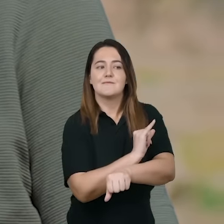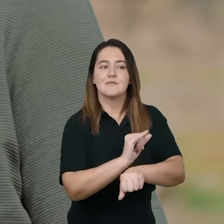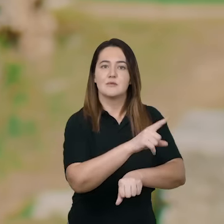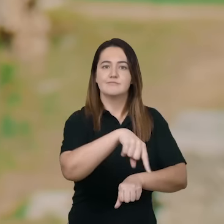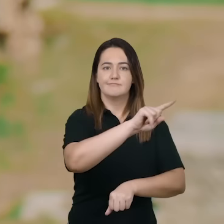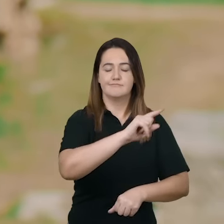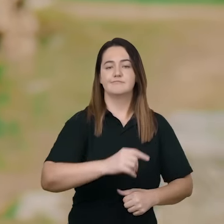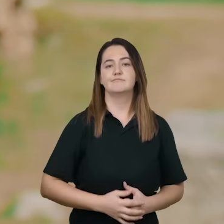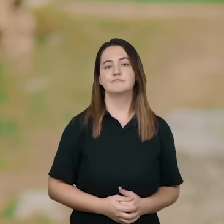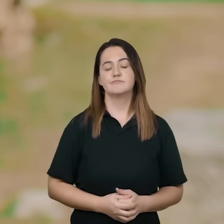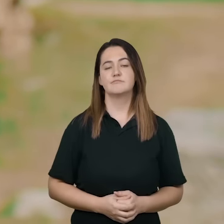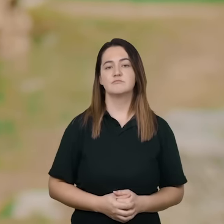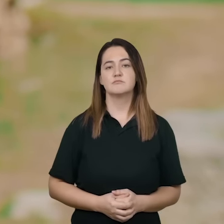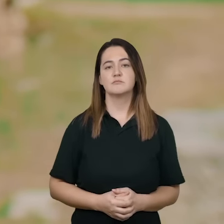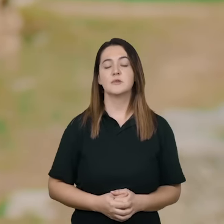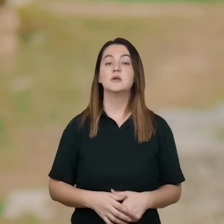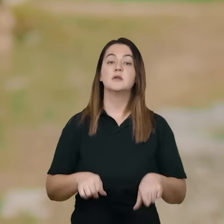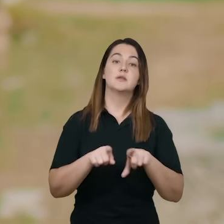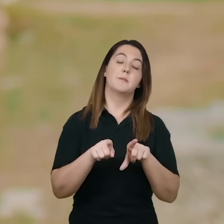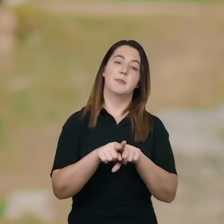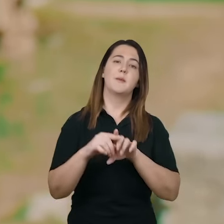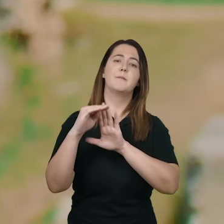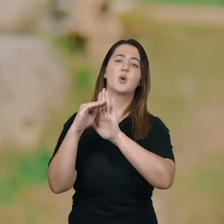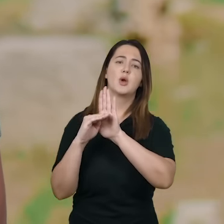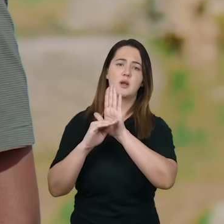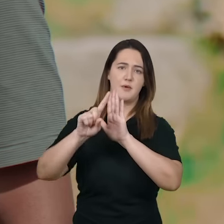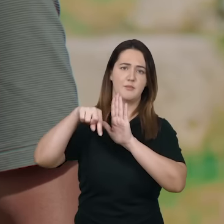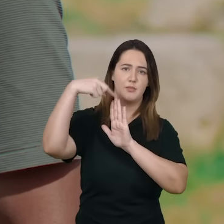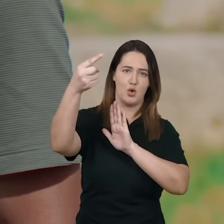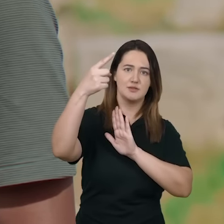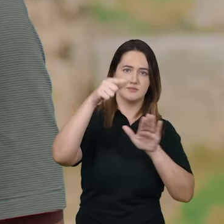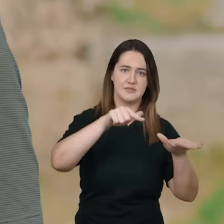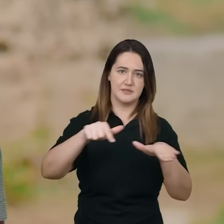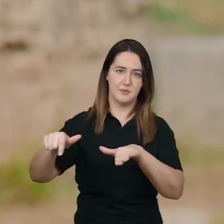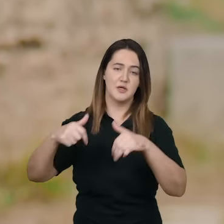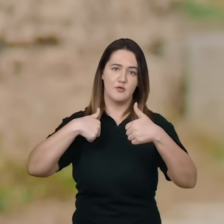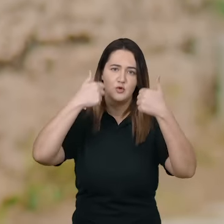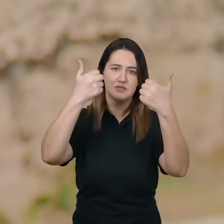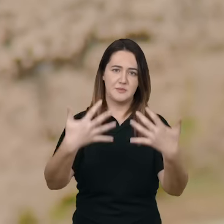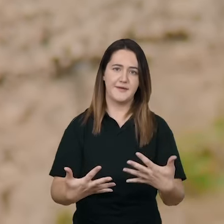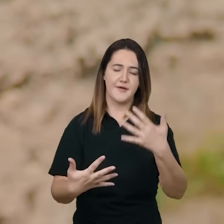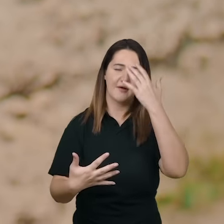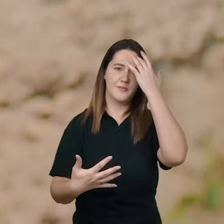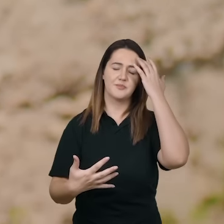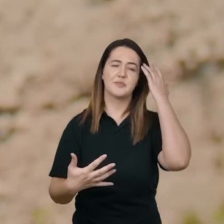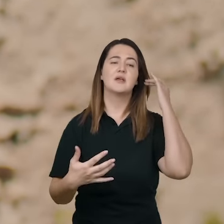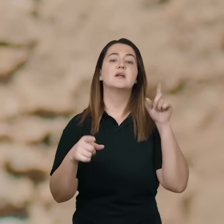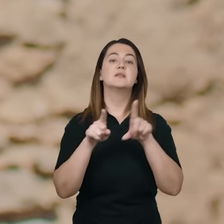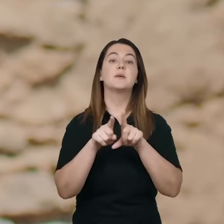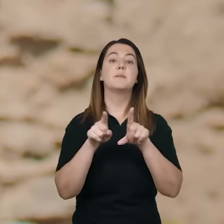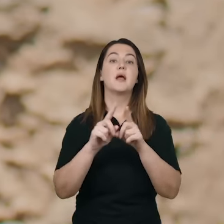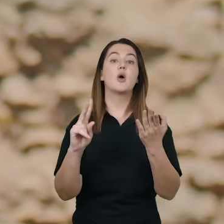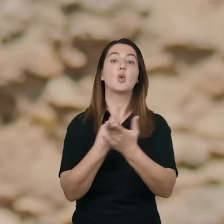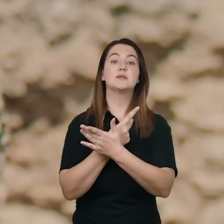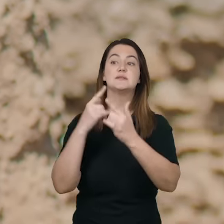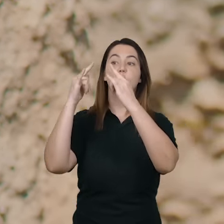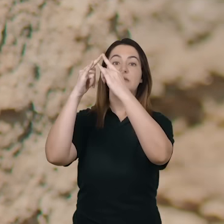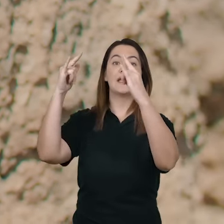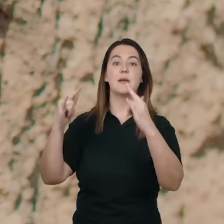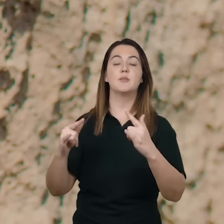estimavam. Aliás, no programa da semana que vem eu vou continuar explicando isso para você e eu vou falar especificamente do Templo de